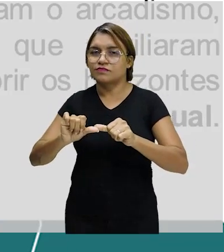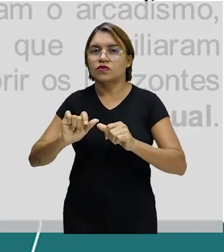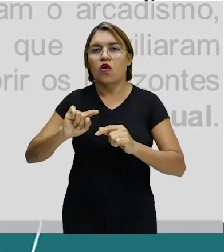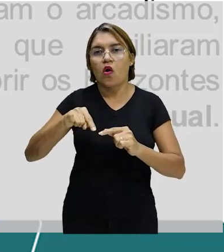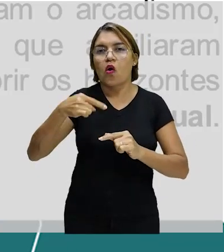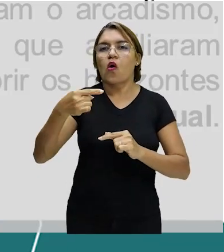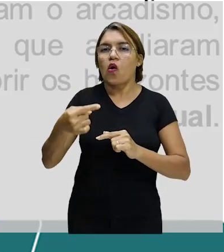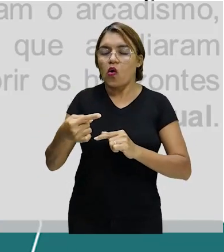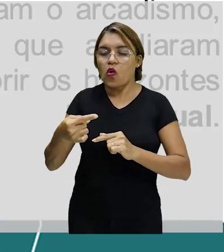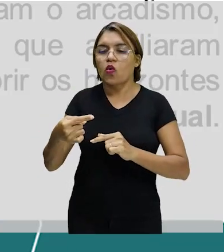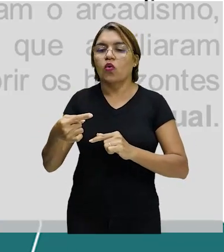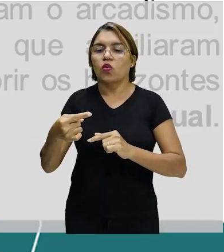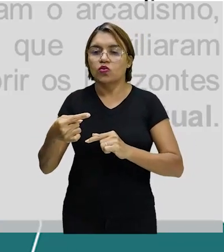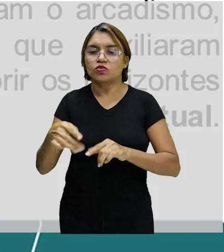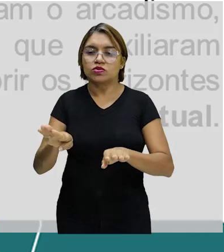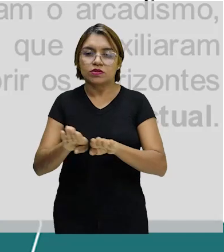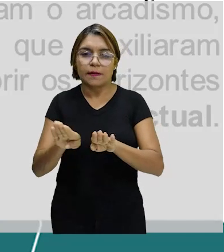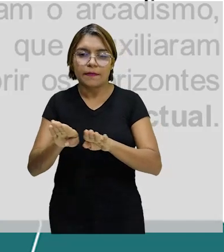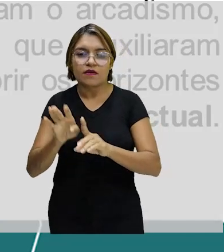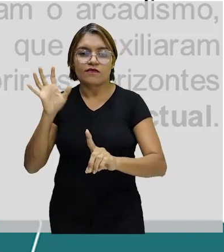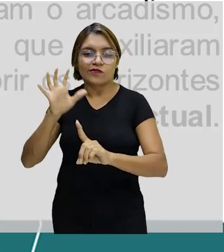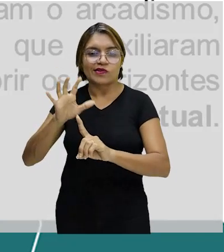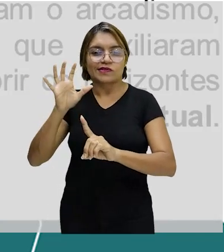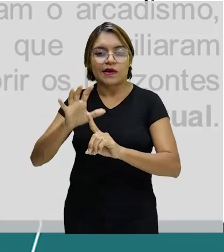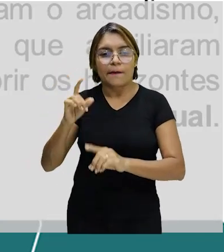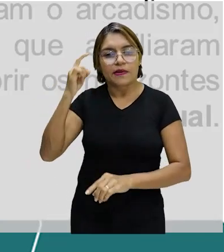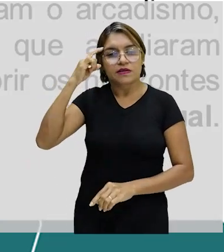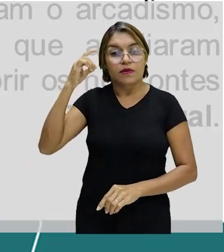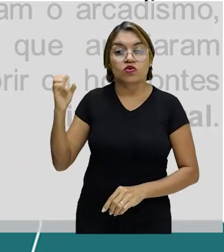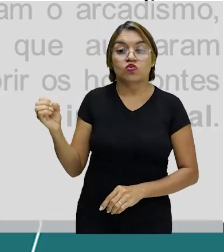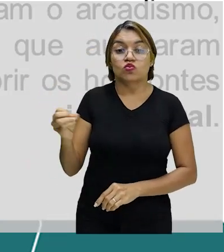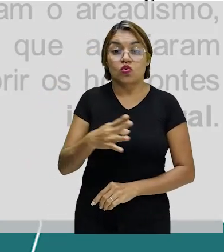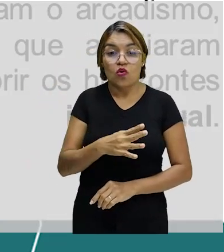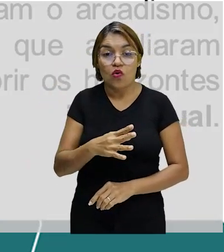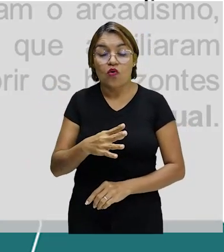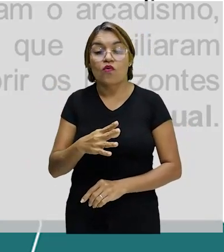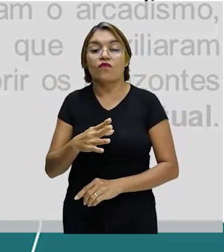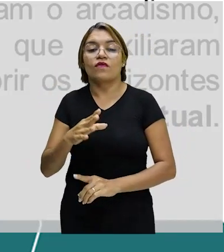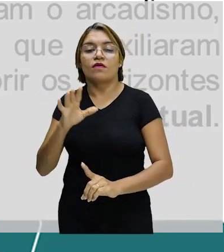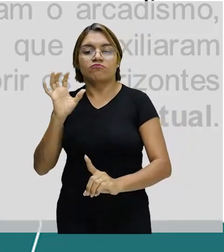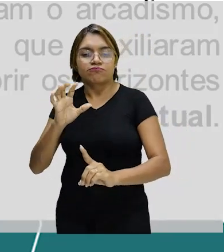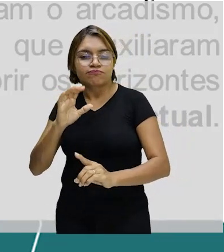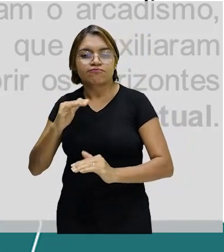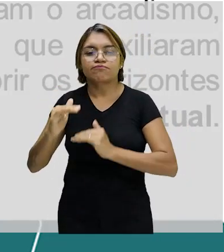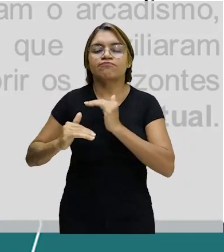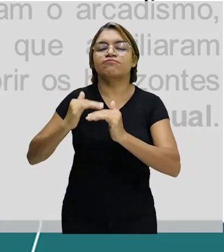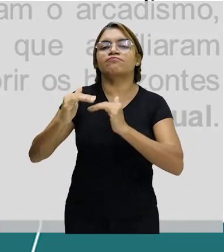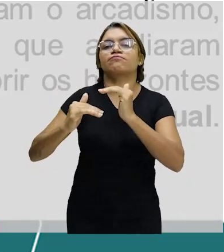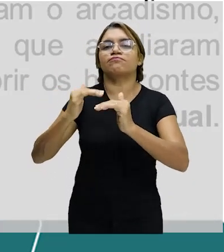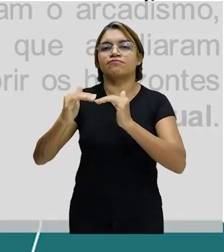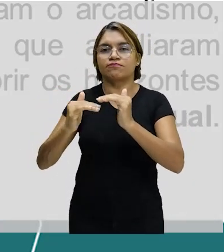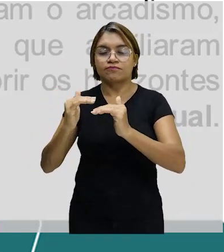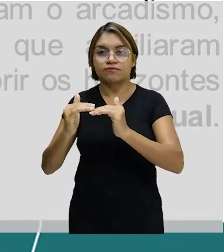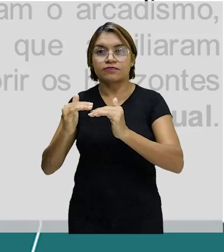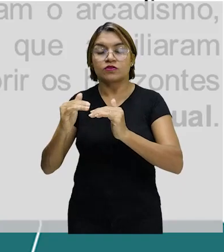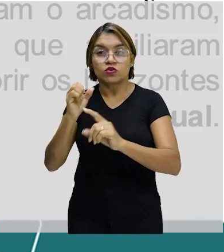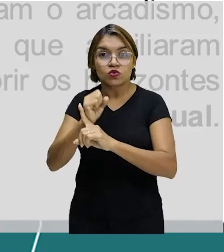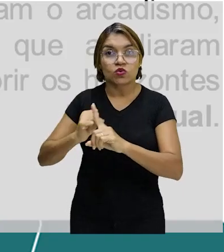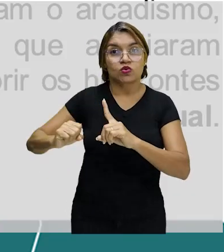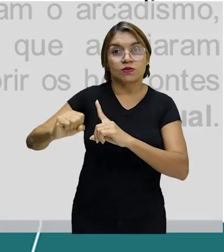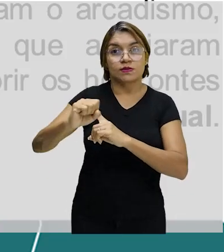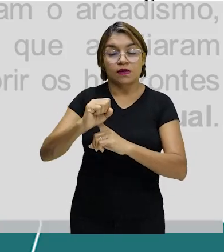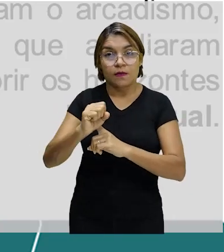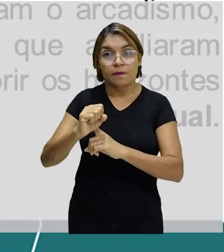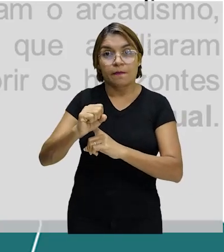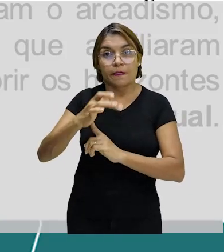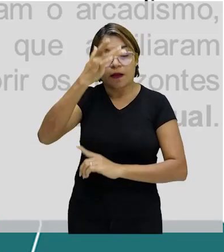com o objetivo de trazer novas vias de pensamento que auxiliaram no desenvolvimento social do homem, que passou a abrir novos